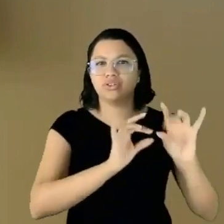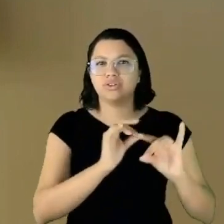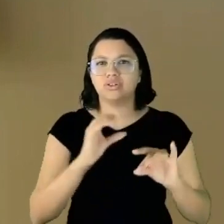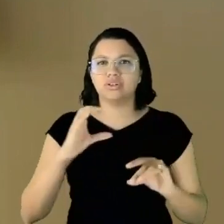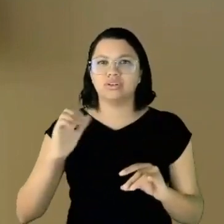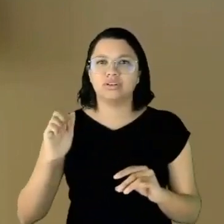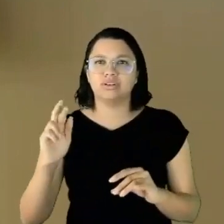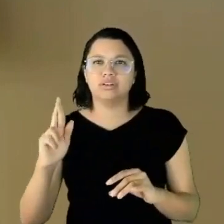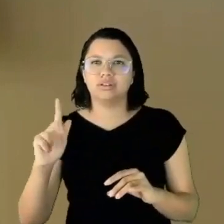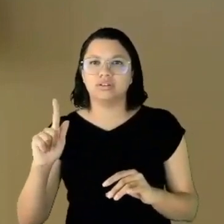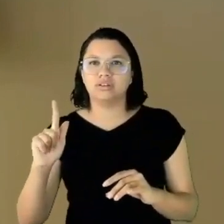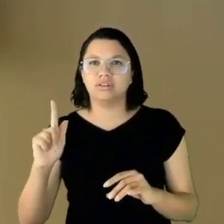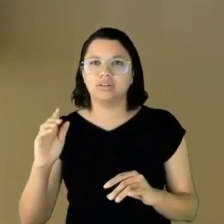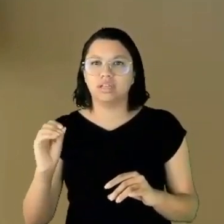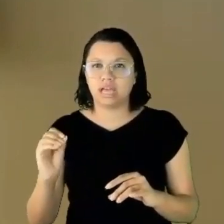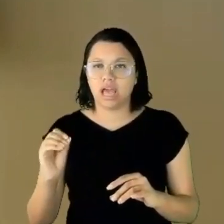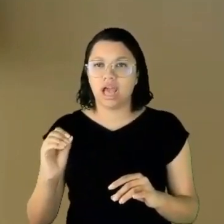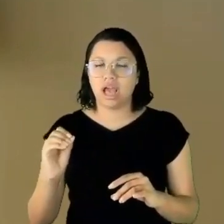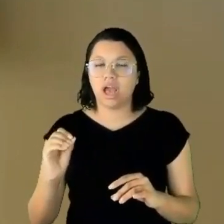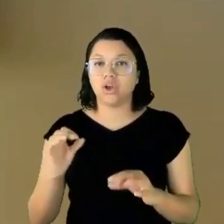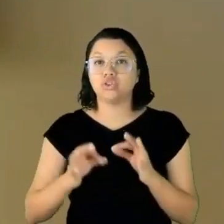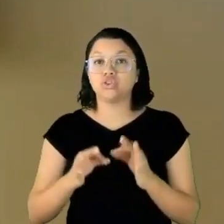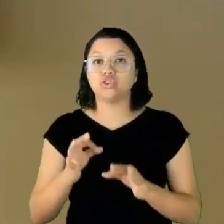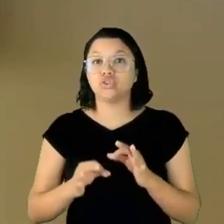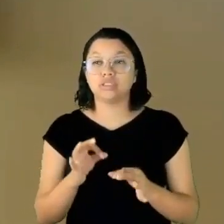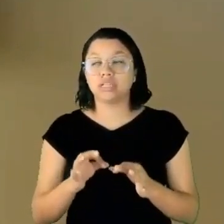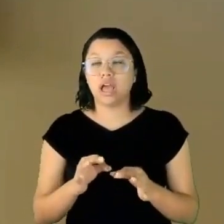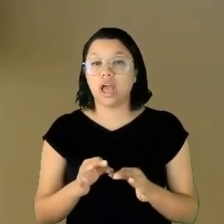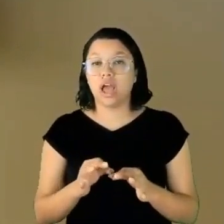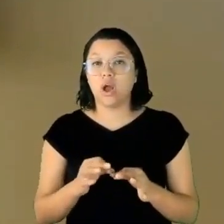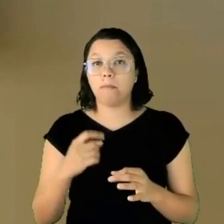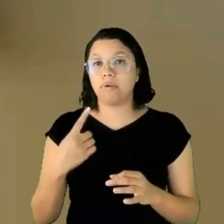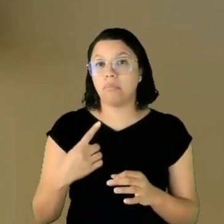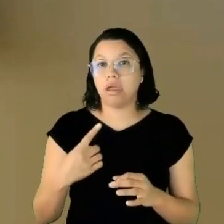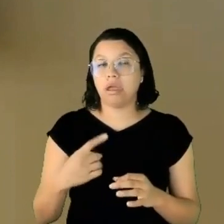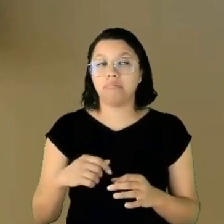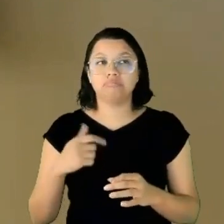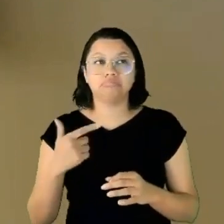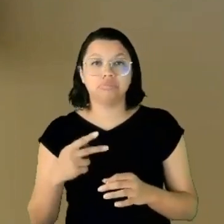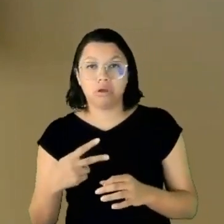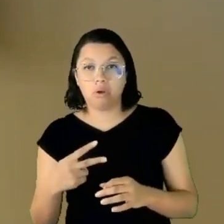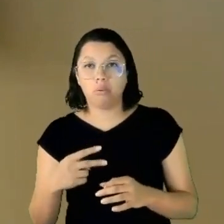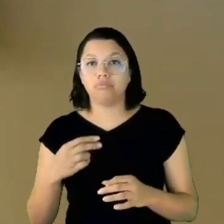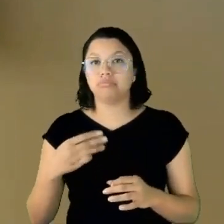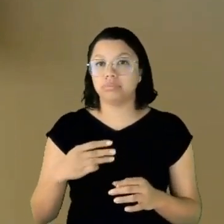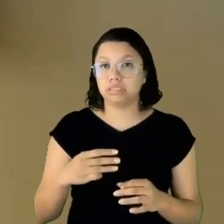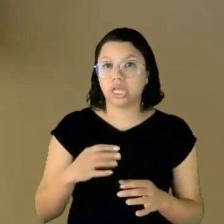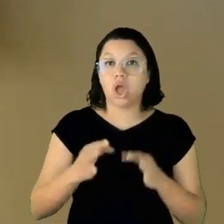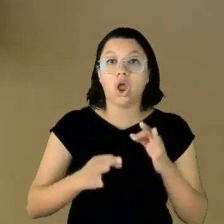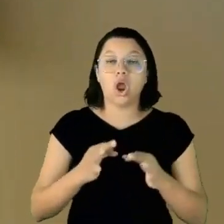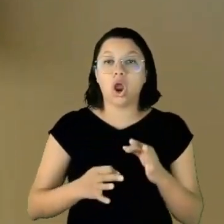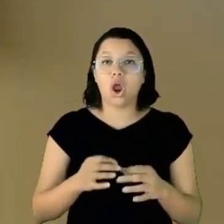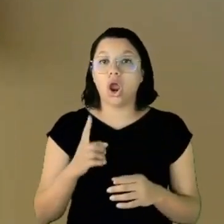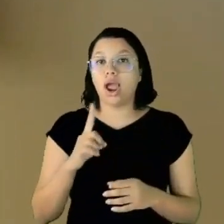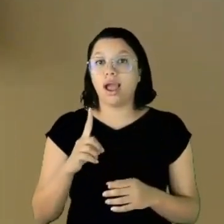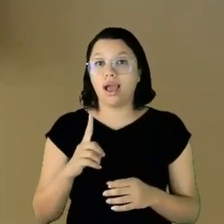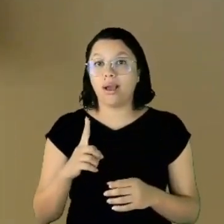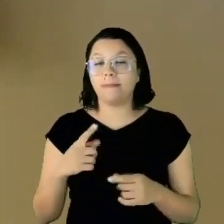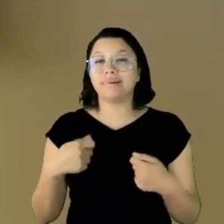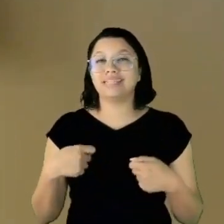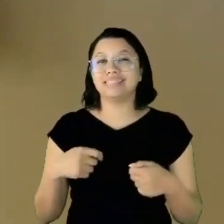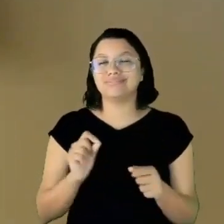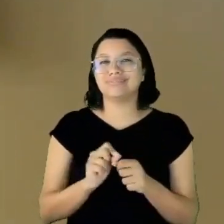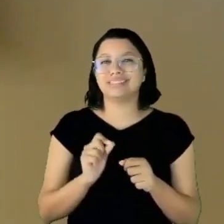o cargo judicial primeiro segundo juízo etc apenas a jurisdição fazendo com que tenhamos que vincular manualmente o processo ao juiz